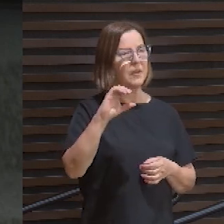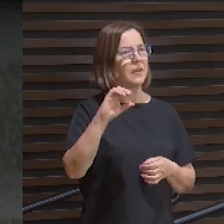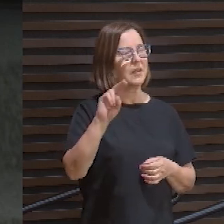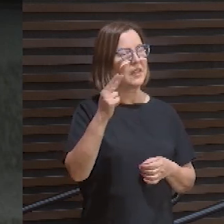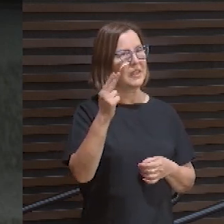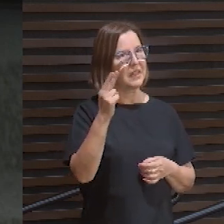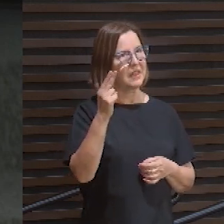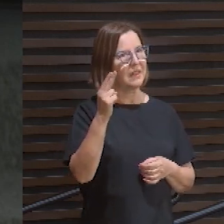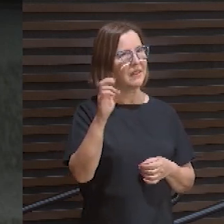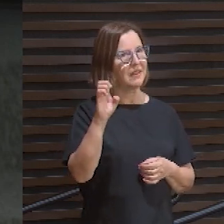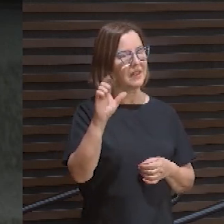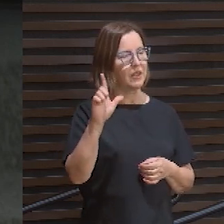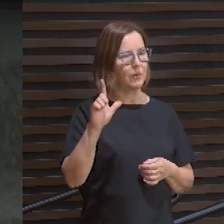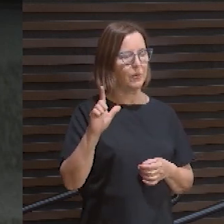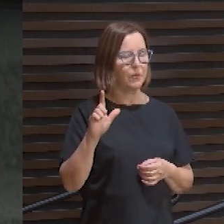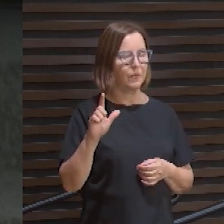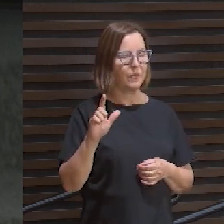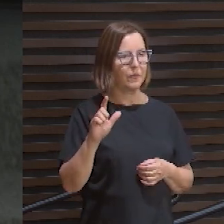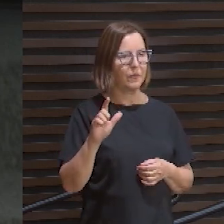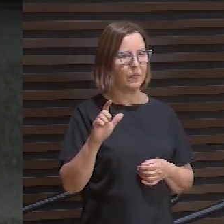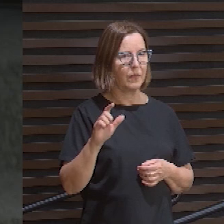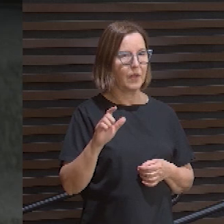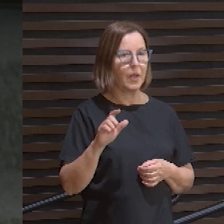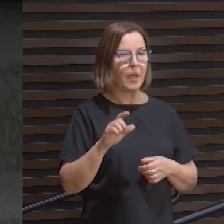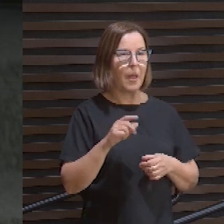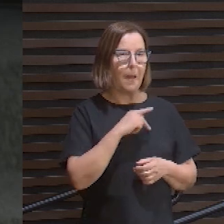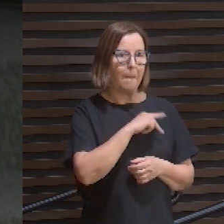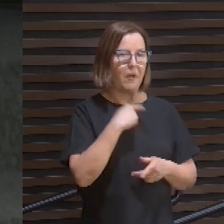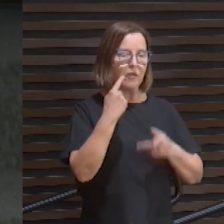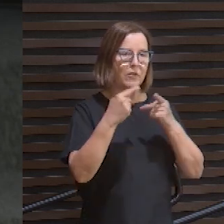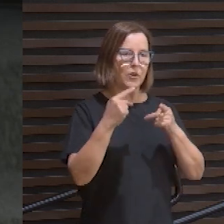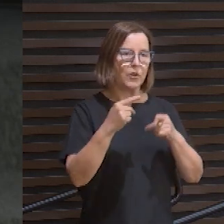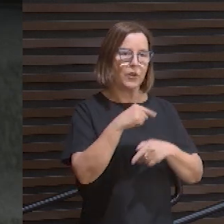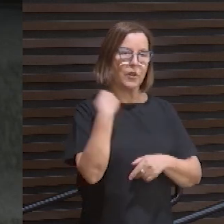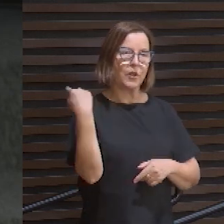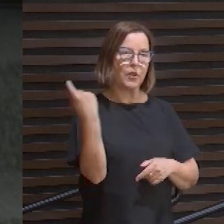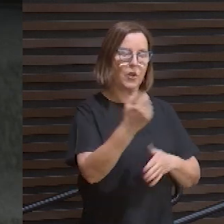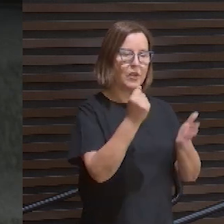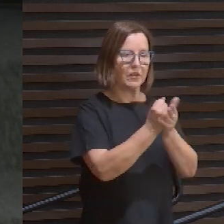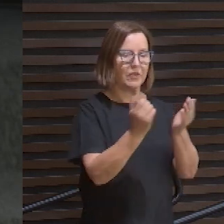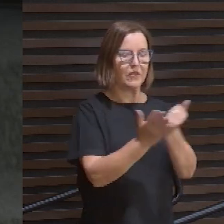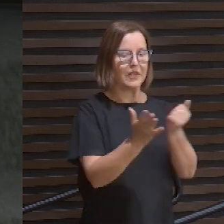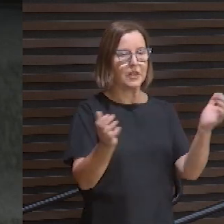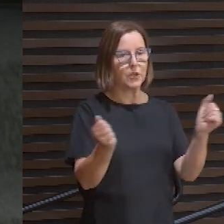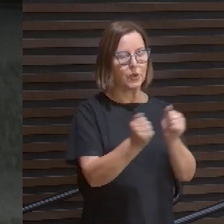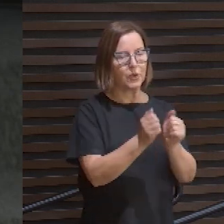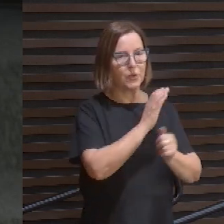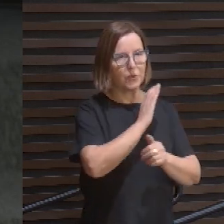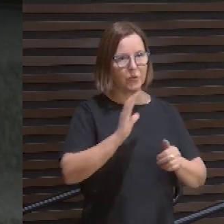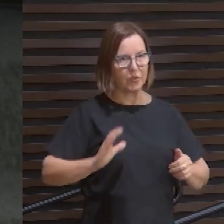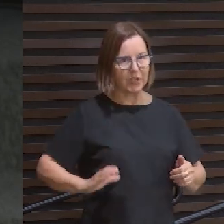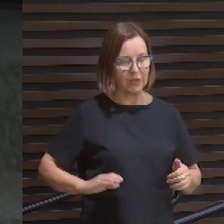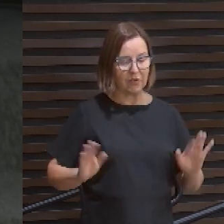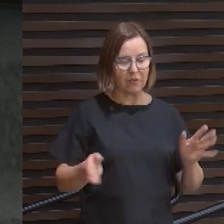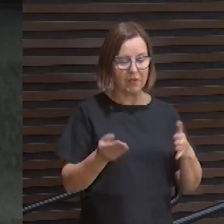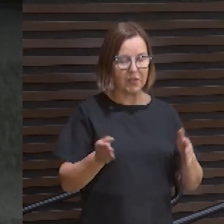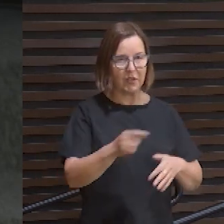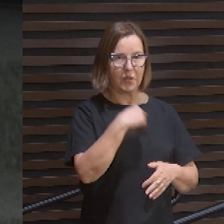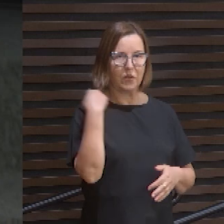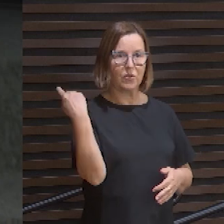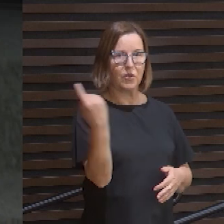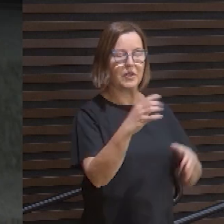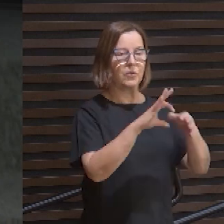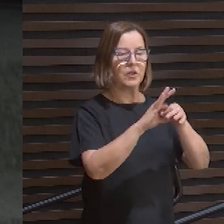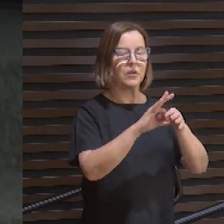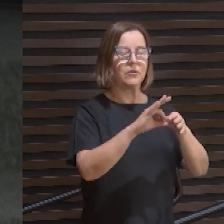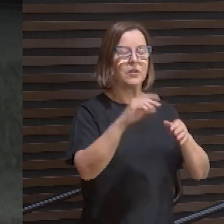que estamos crucificados com Cristo, ele está enfatizando a nossa união com Ele em sua